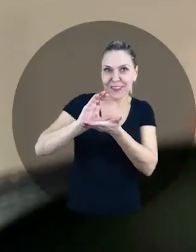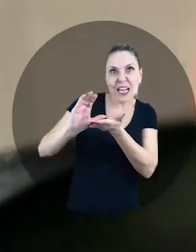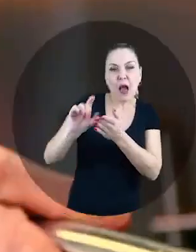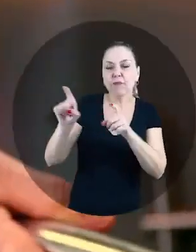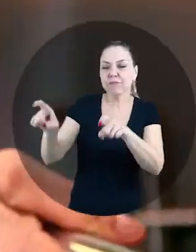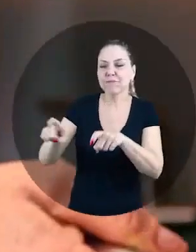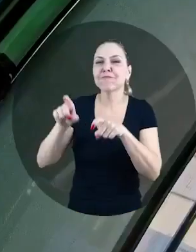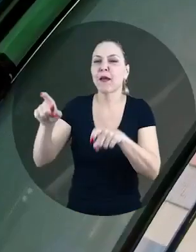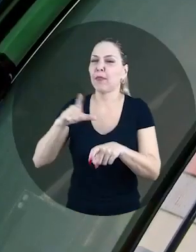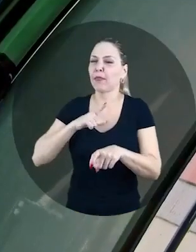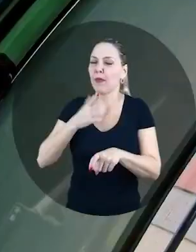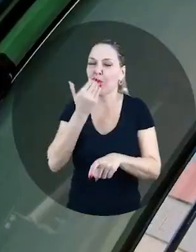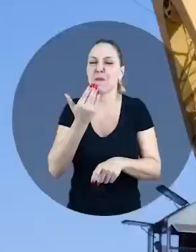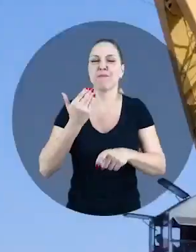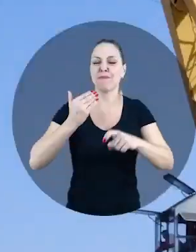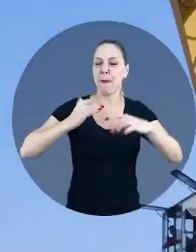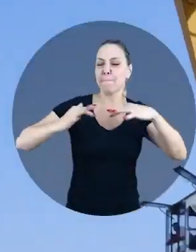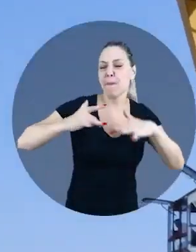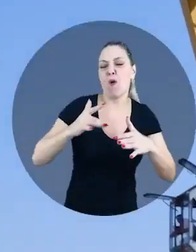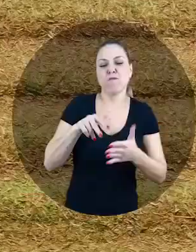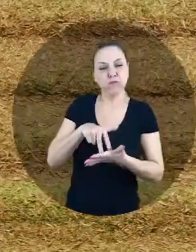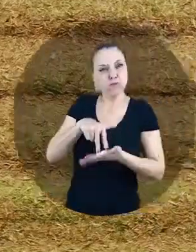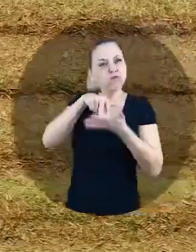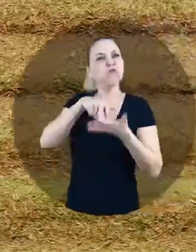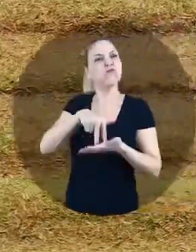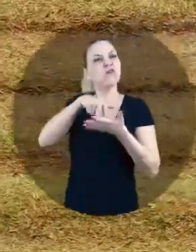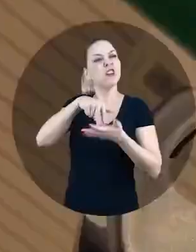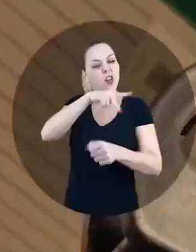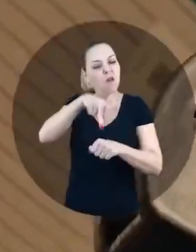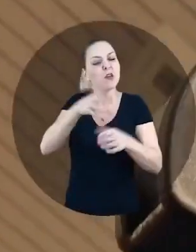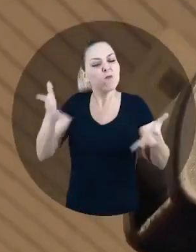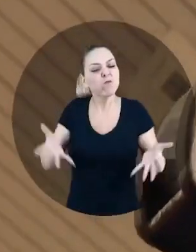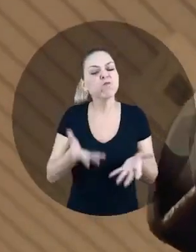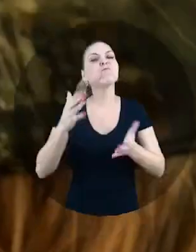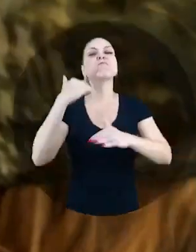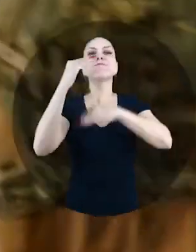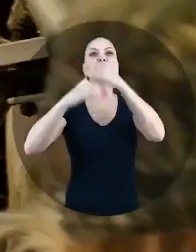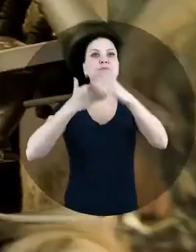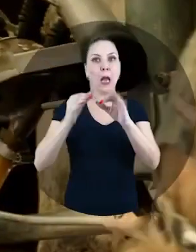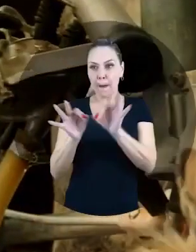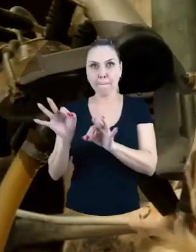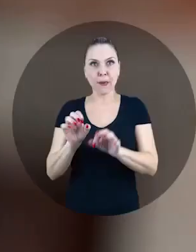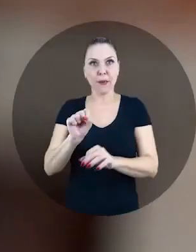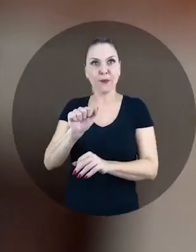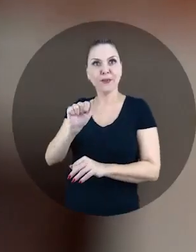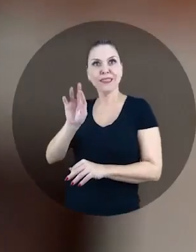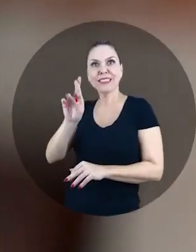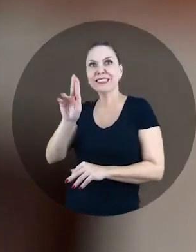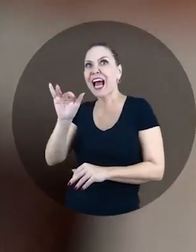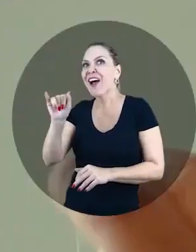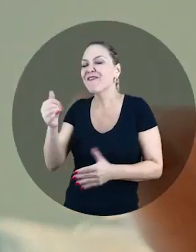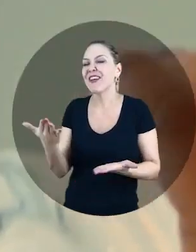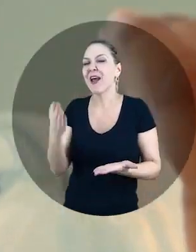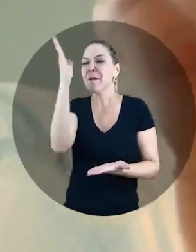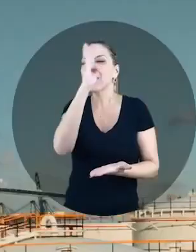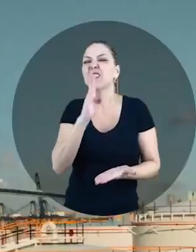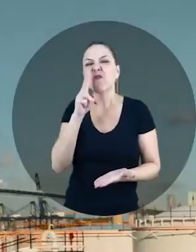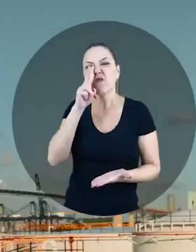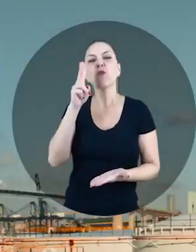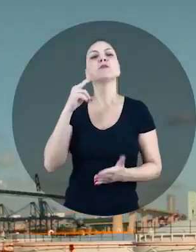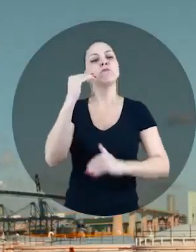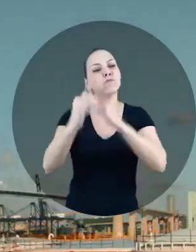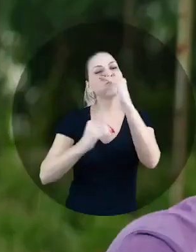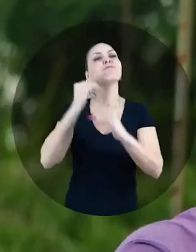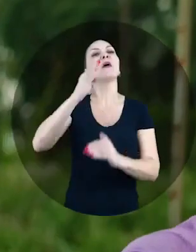para o agro que alimenta, move, sustenta e leva o país pra frente. Plano Safra, o Brasil com força para